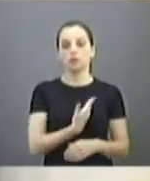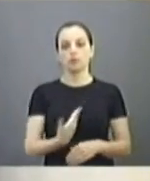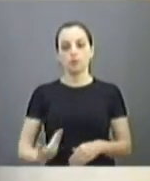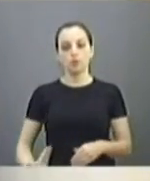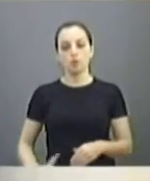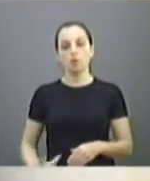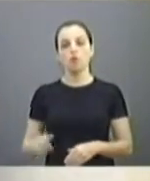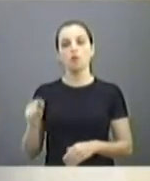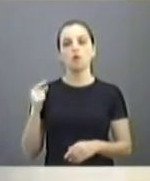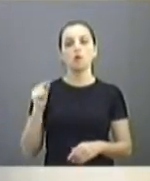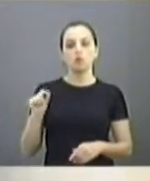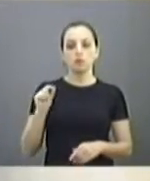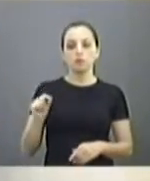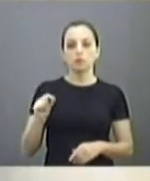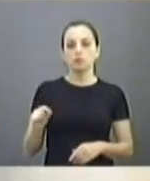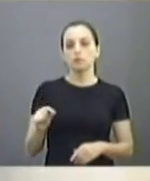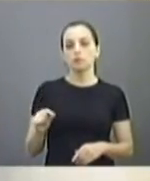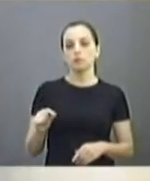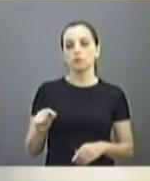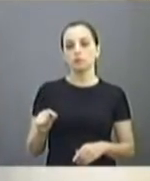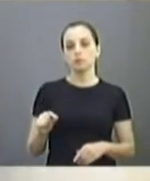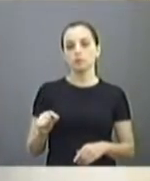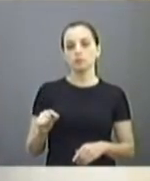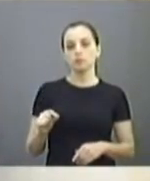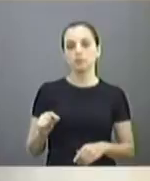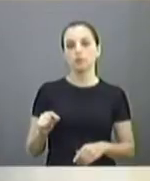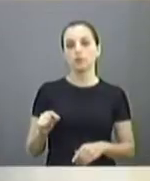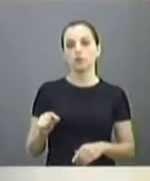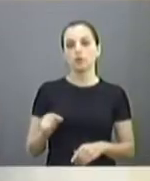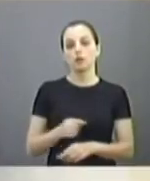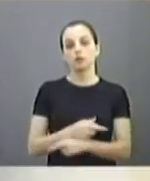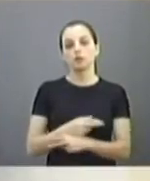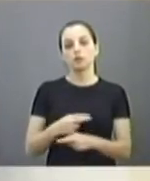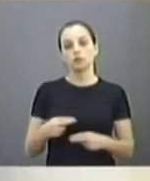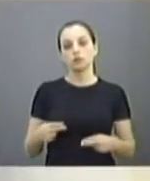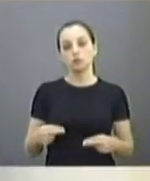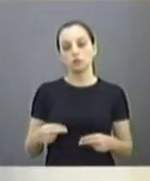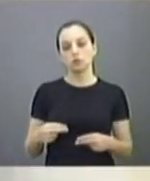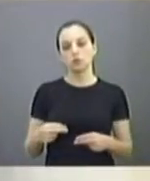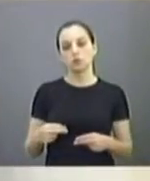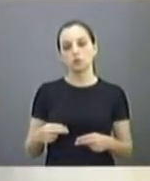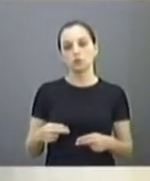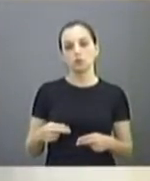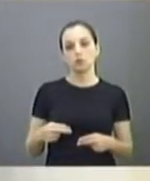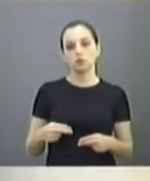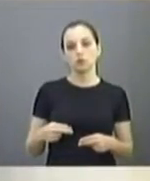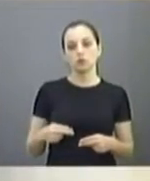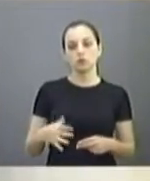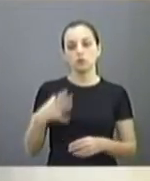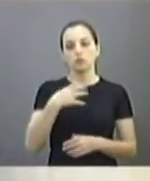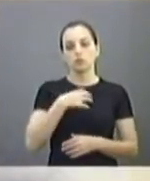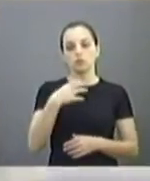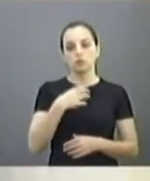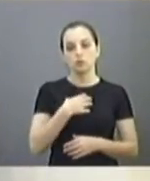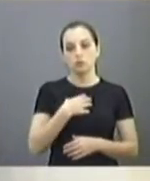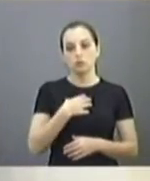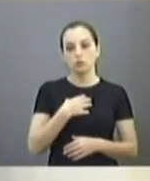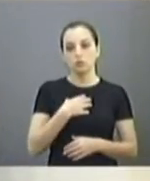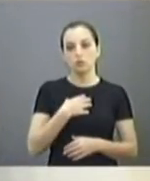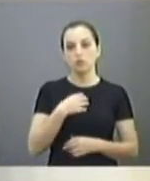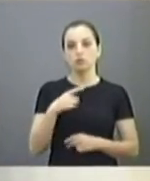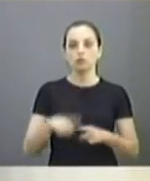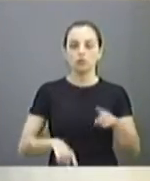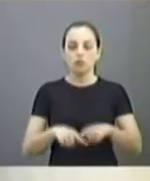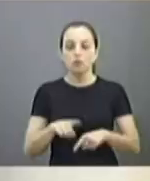no que diz respeito às questões de condições de